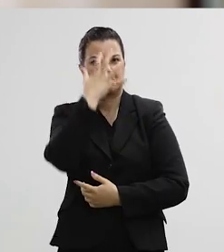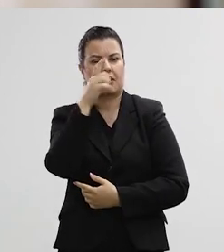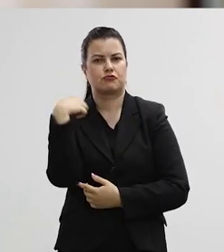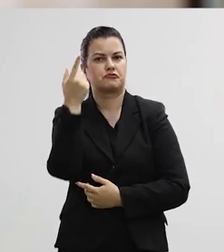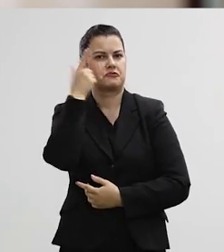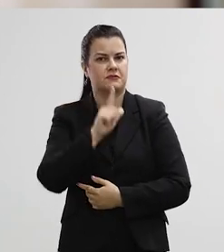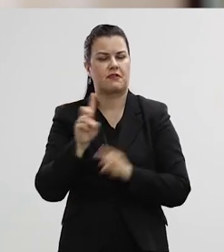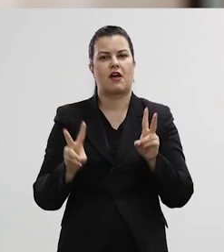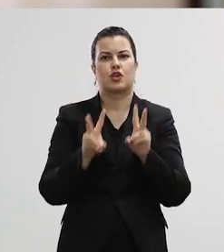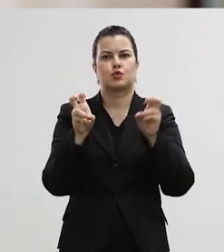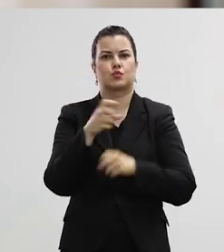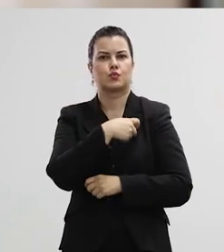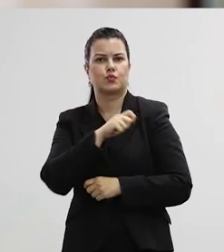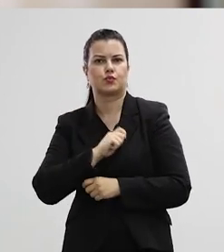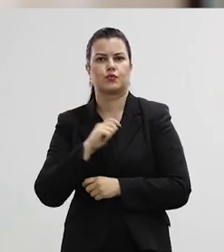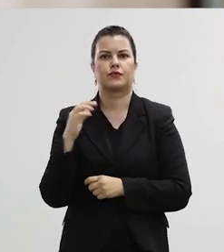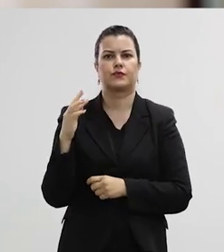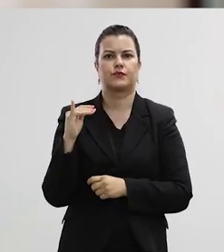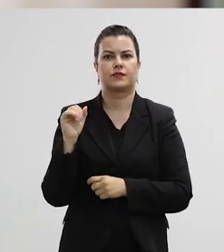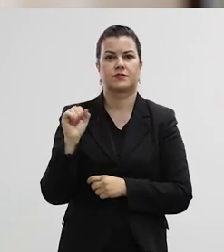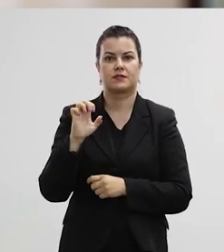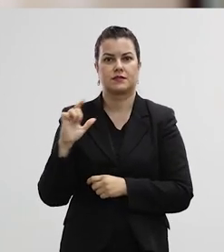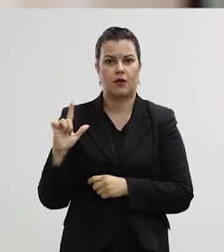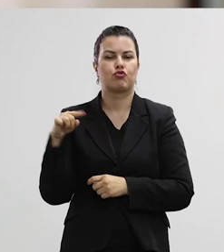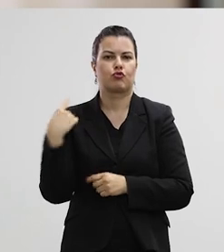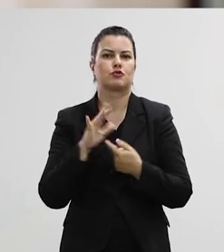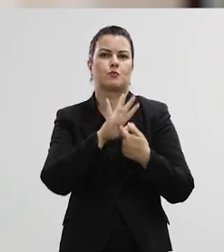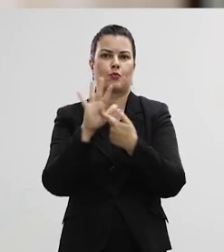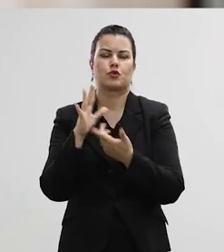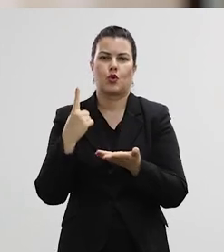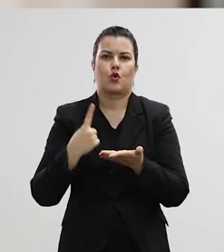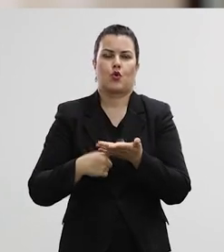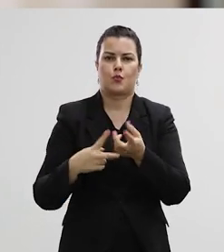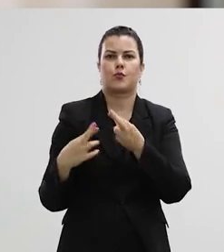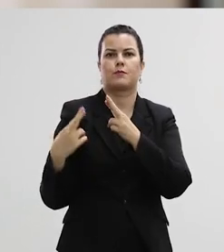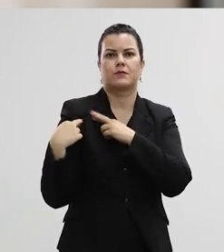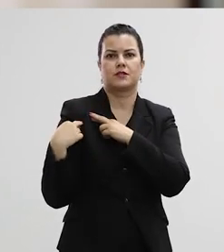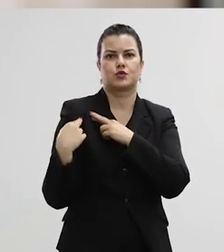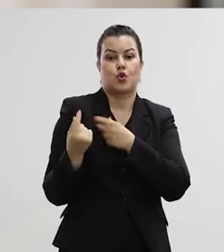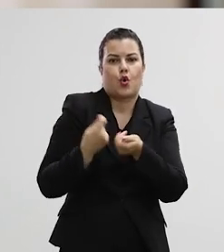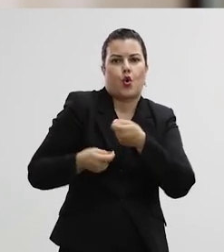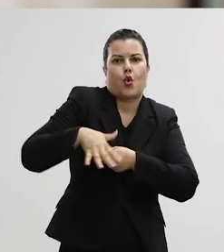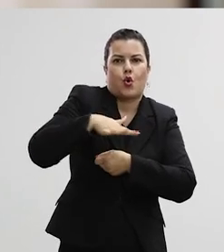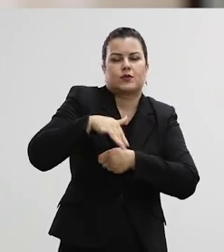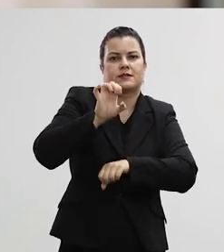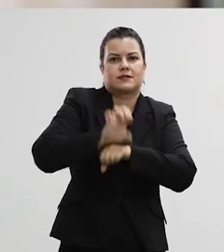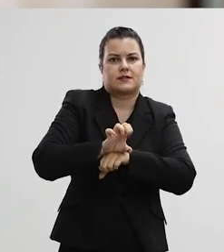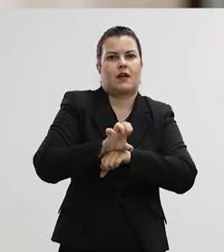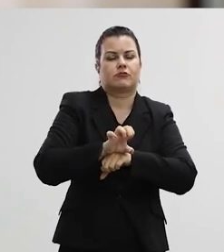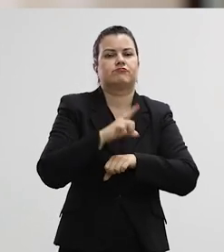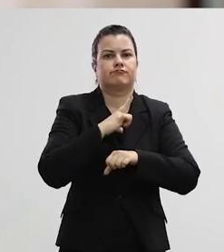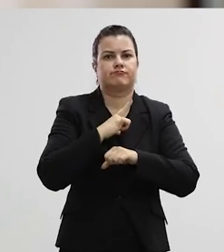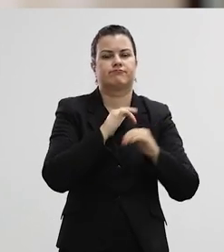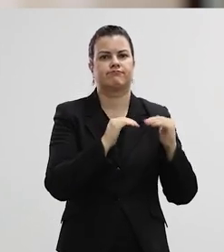que reforçam a seriedade com que temos encarados questão fiscal e que renovam o nosso compromisso e equilibrar as contas do estado